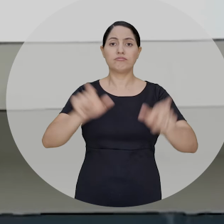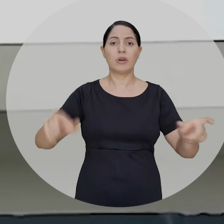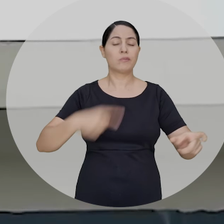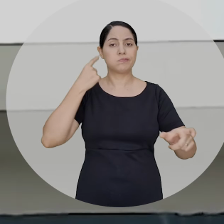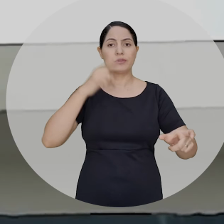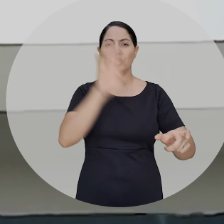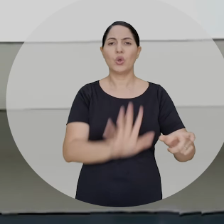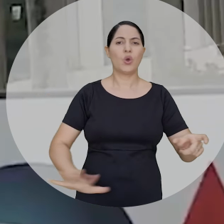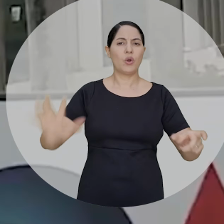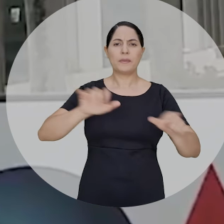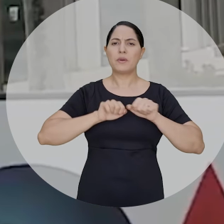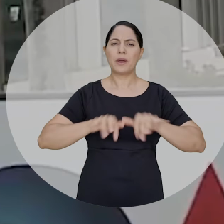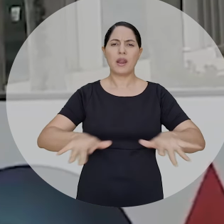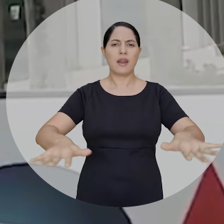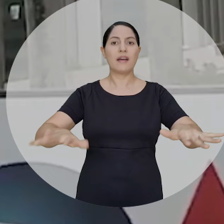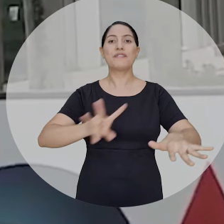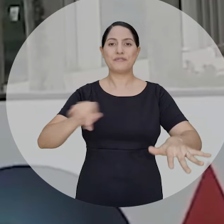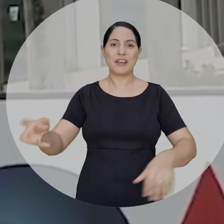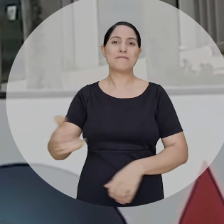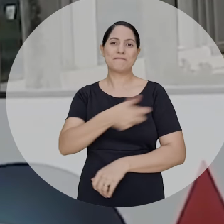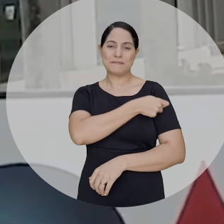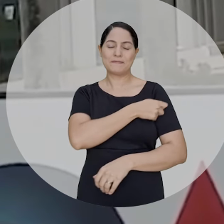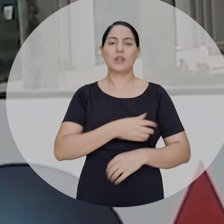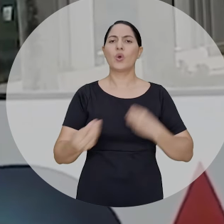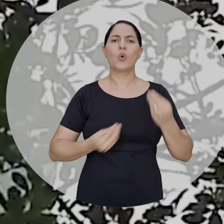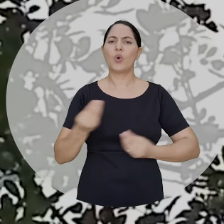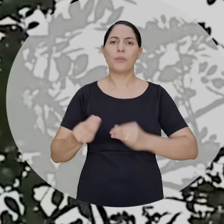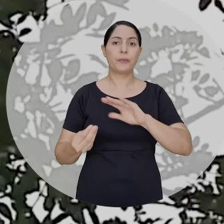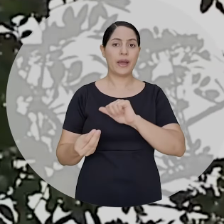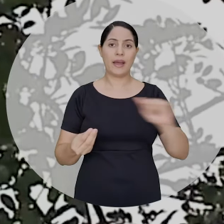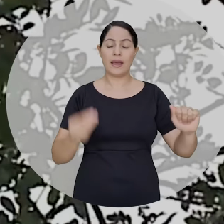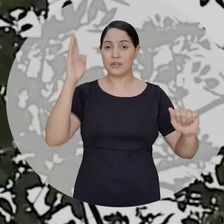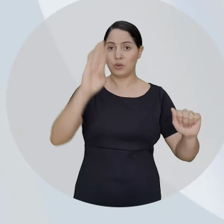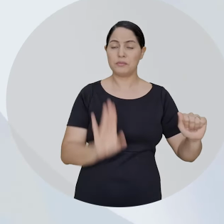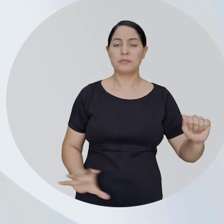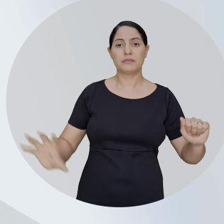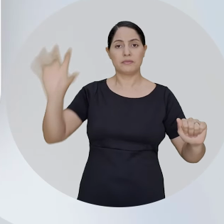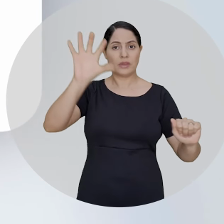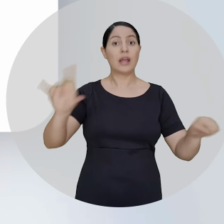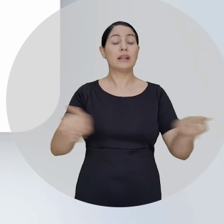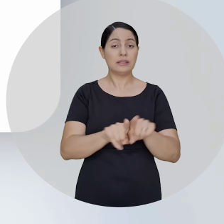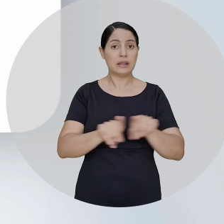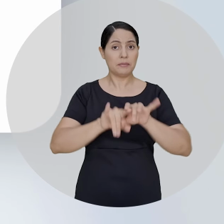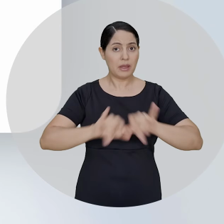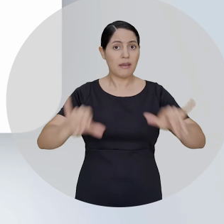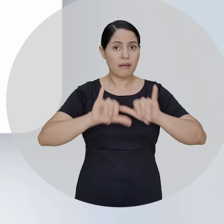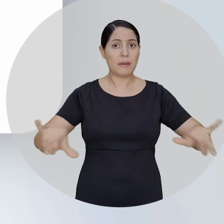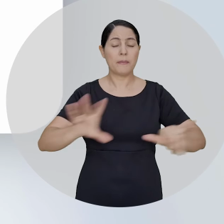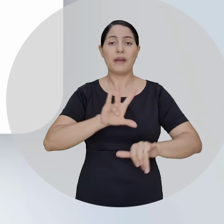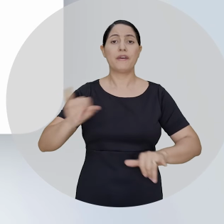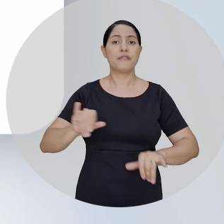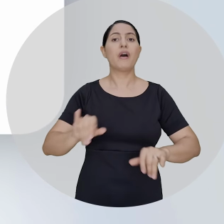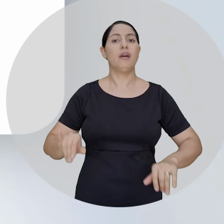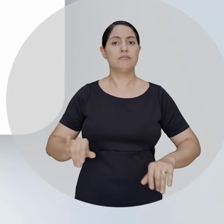brasileira, através das caixas de assistência das seccionais, espalhadas por todo o país. A campanha também conta com a parceria do Fundo